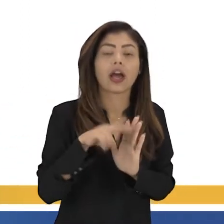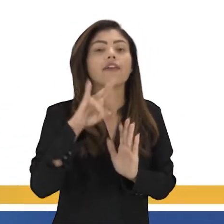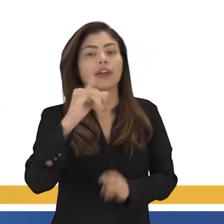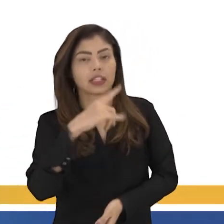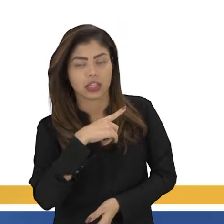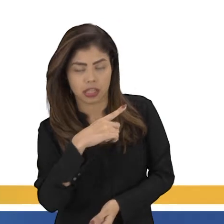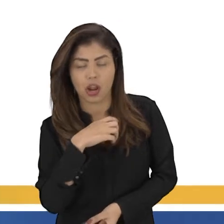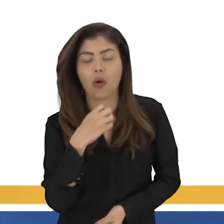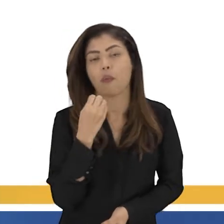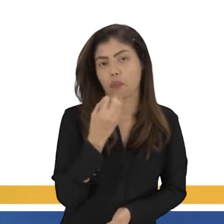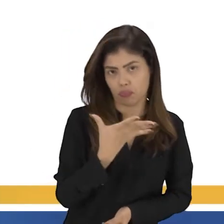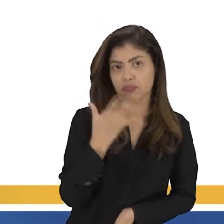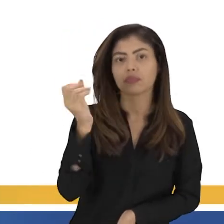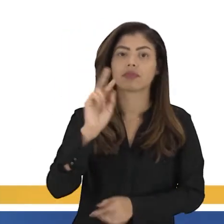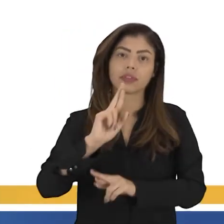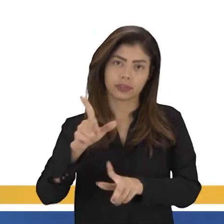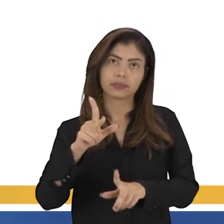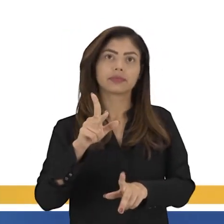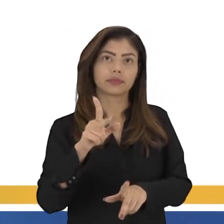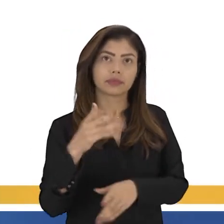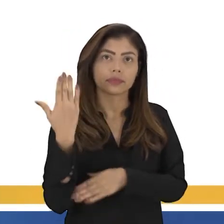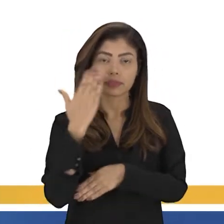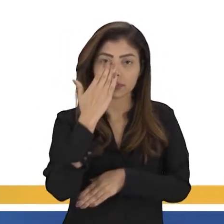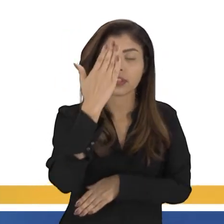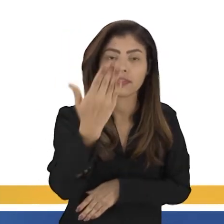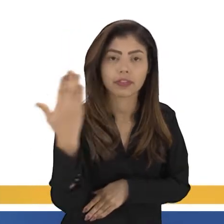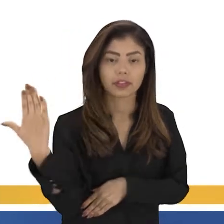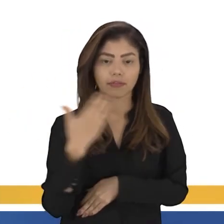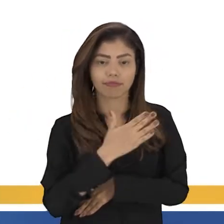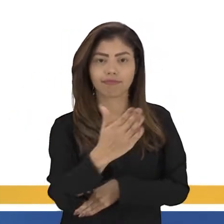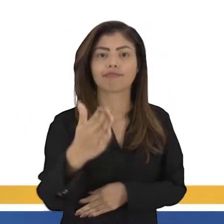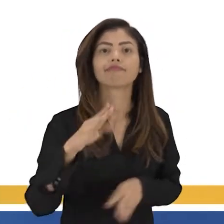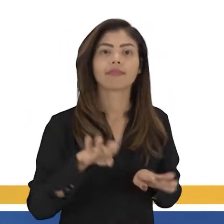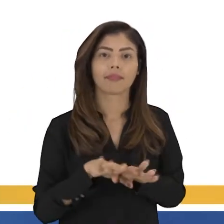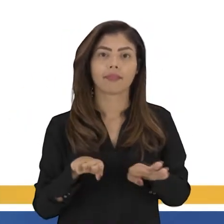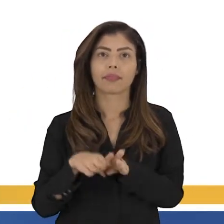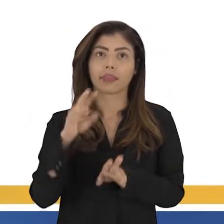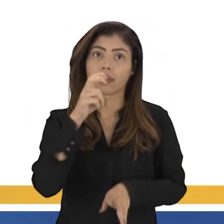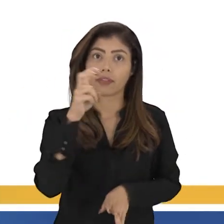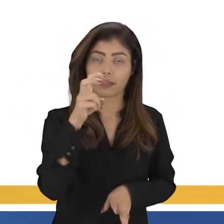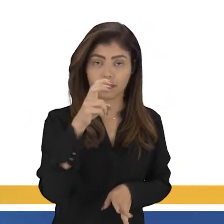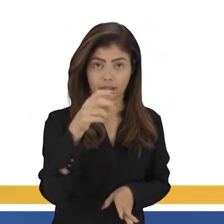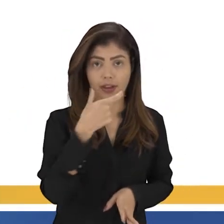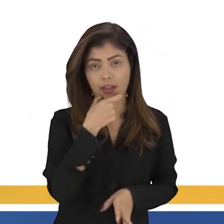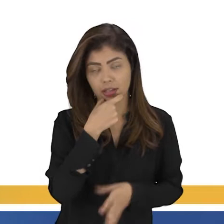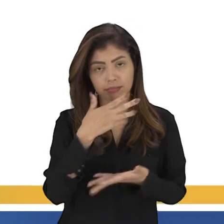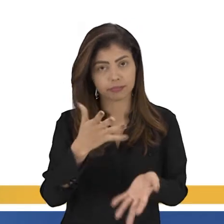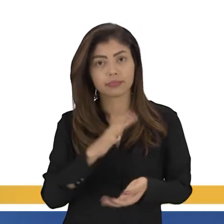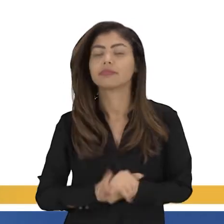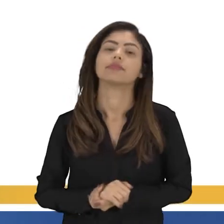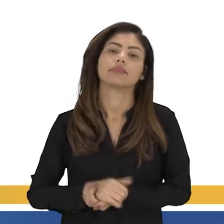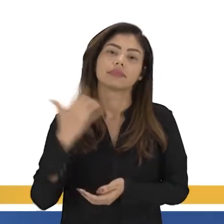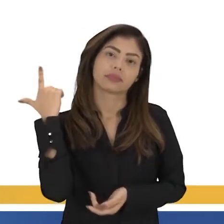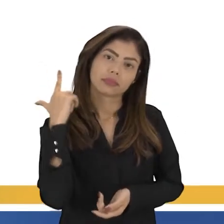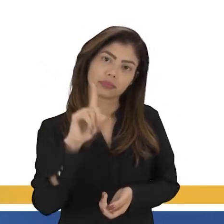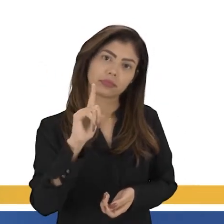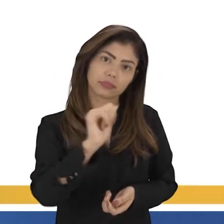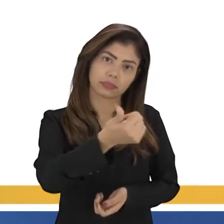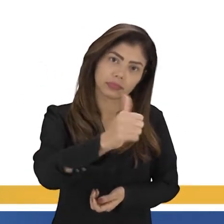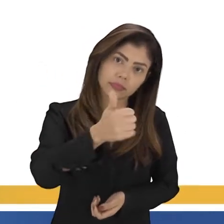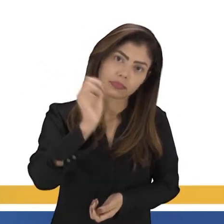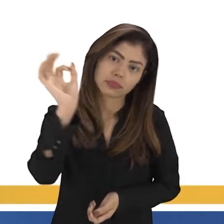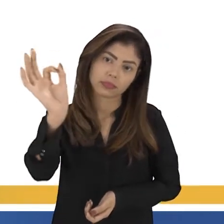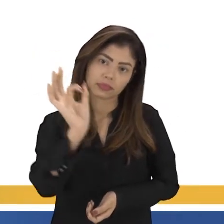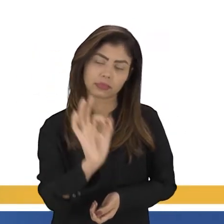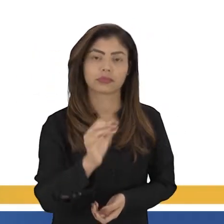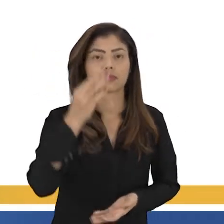de ter um grande diferencial e sair na frente dos concorrentes. Olha que maravilha, você acertando as 5 questões de inglês, você tem